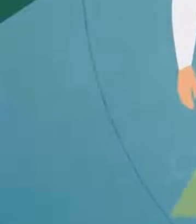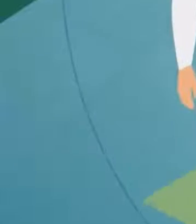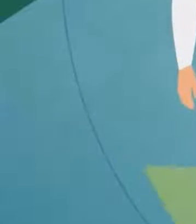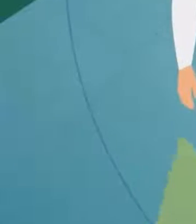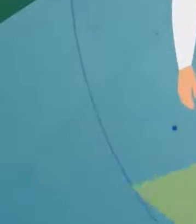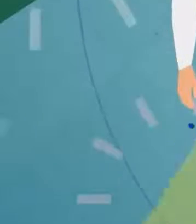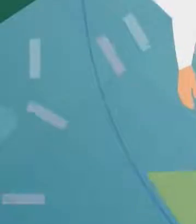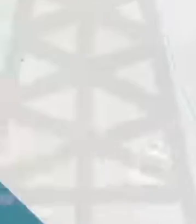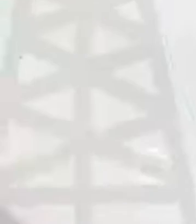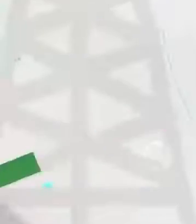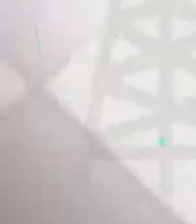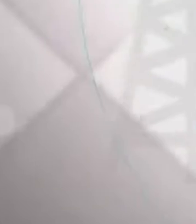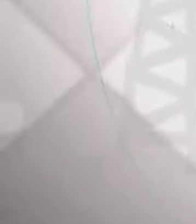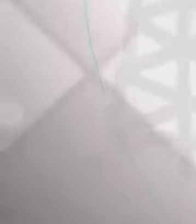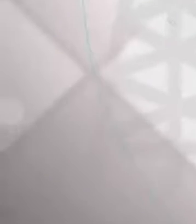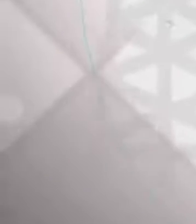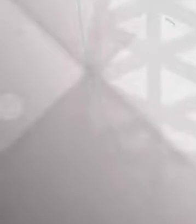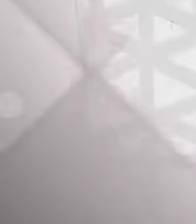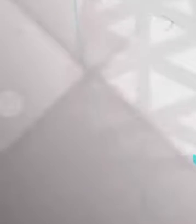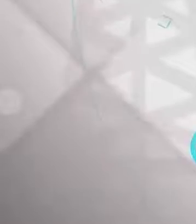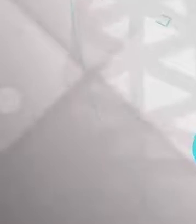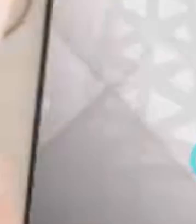E aí